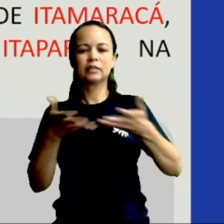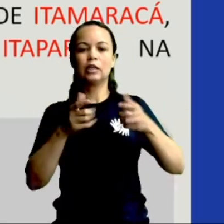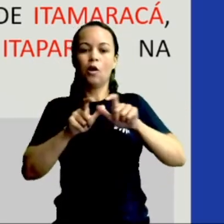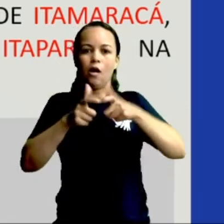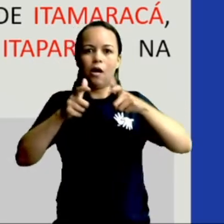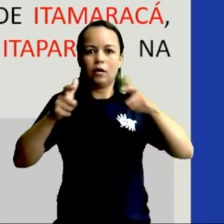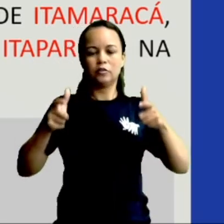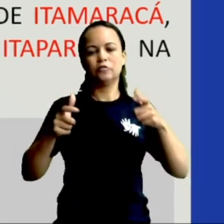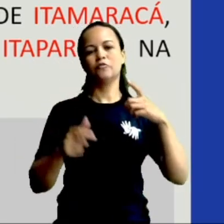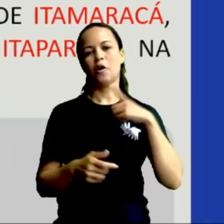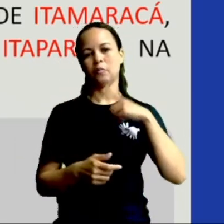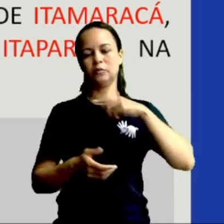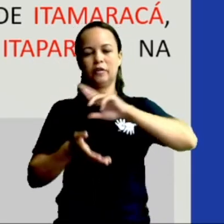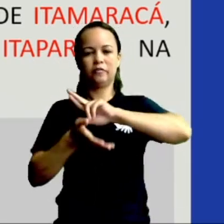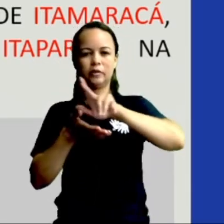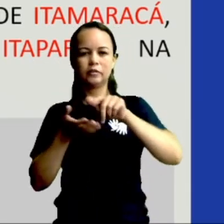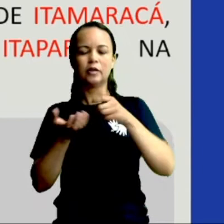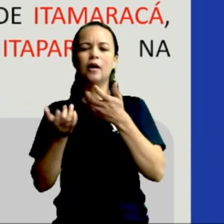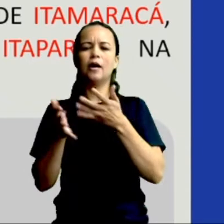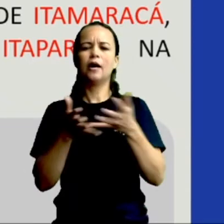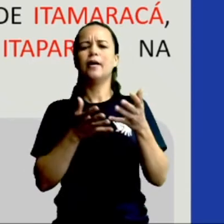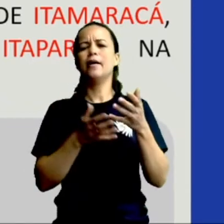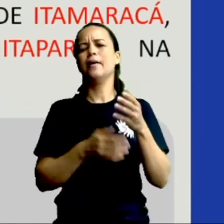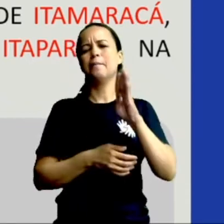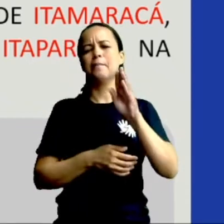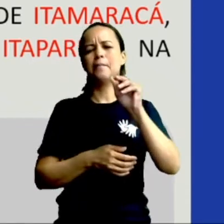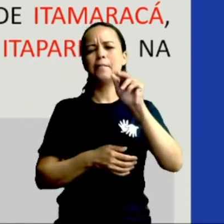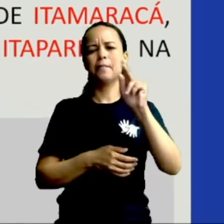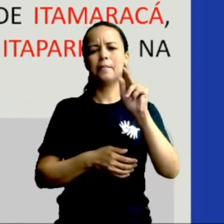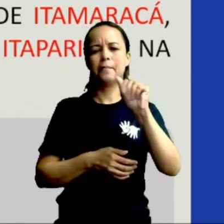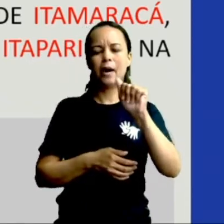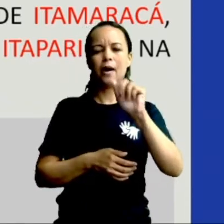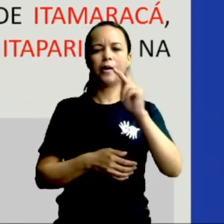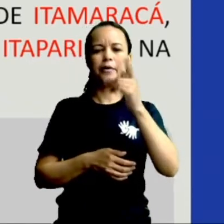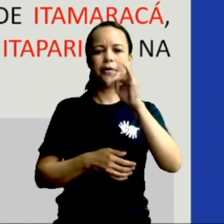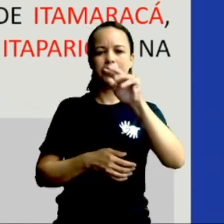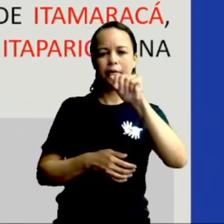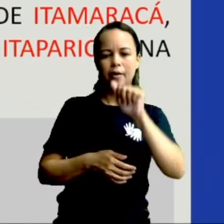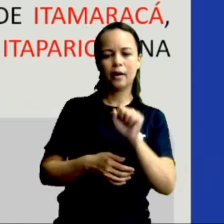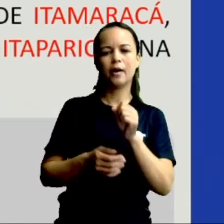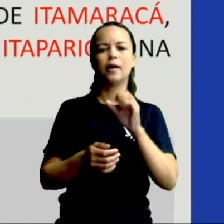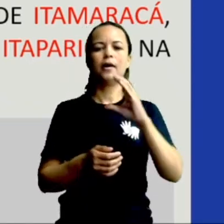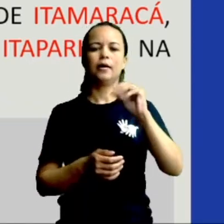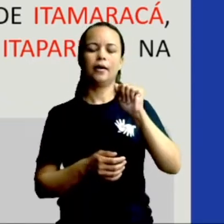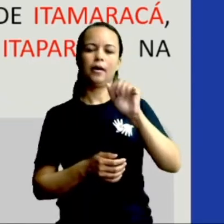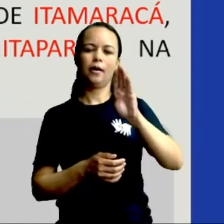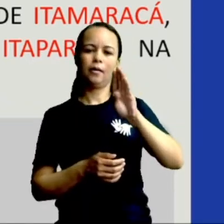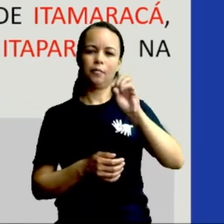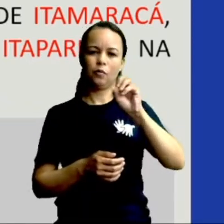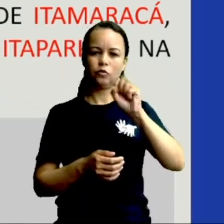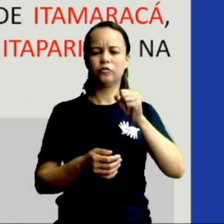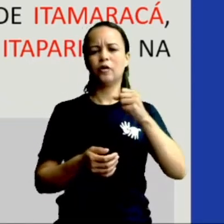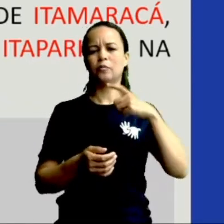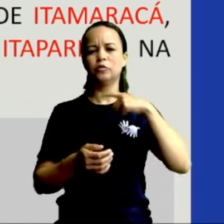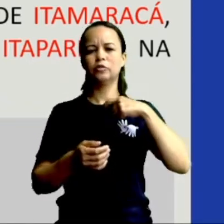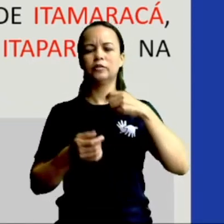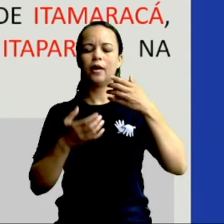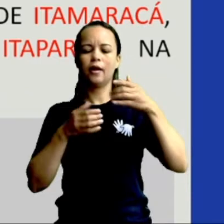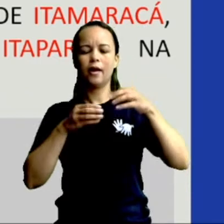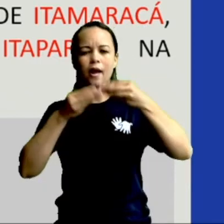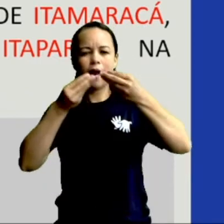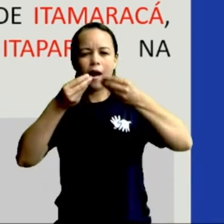vamos ter baías, cabos, muitas ilhas, lagoas e dunas.